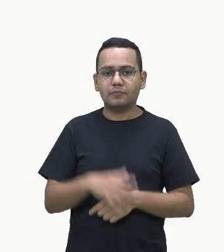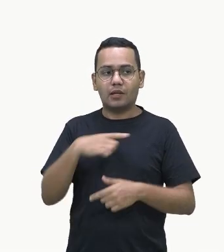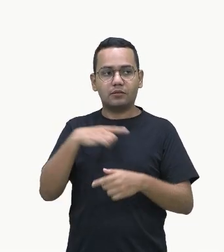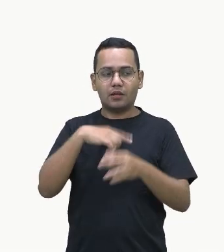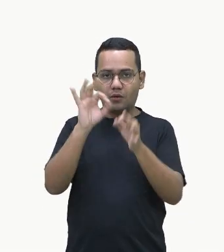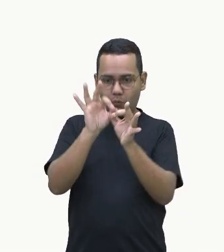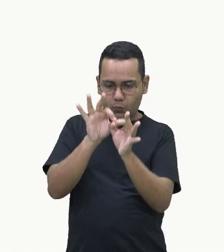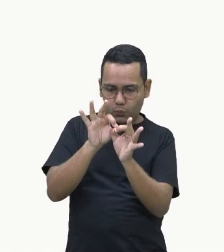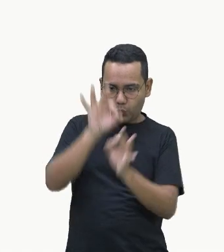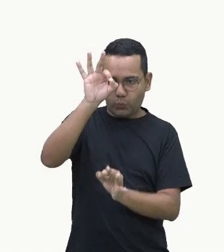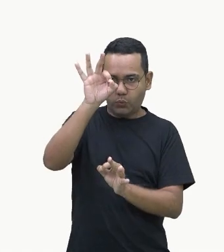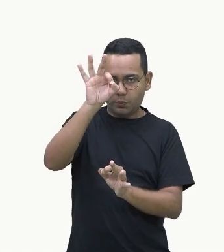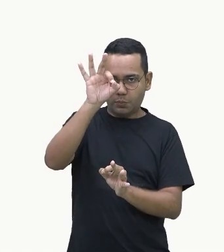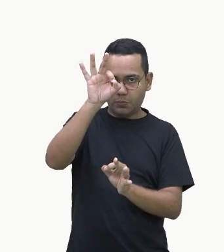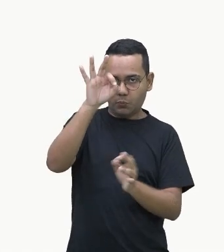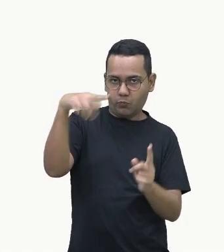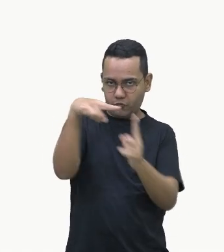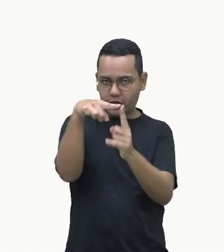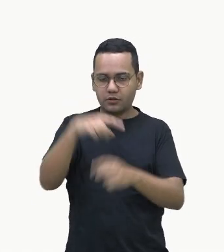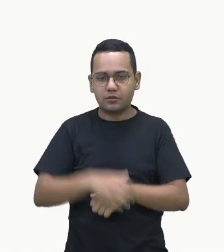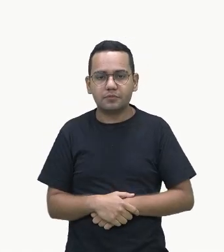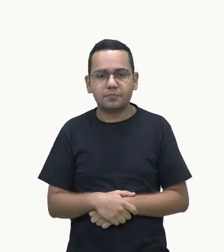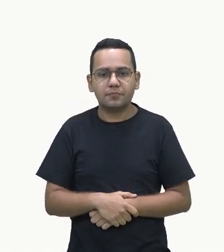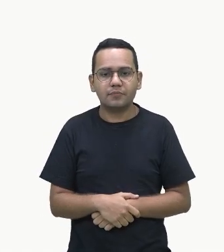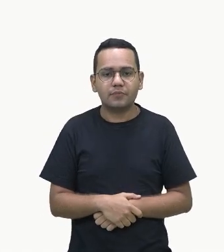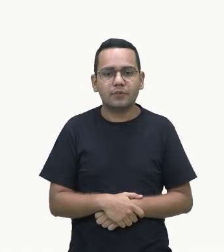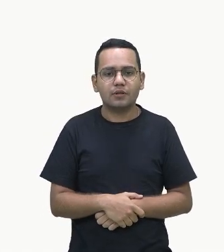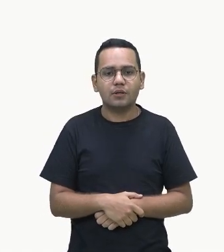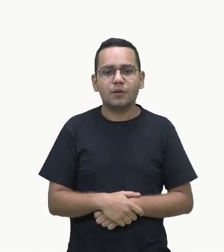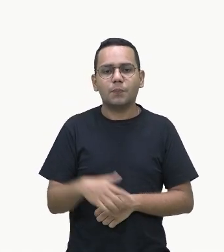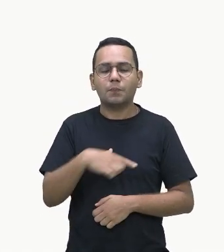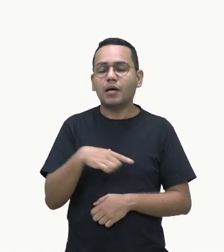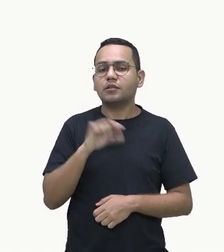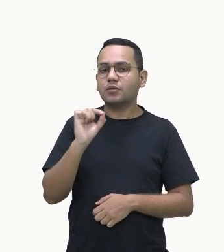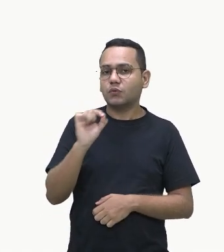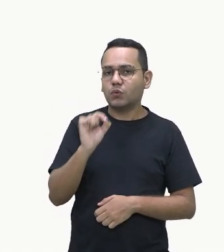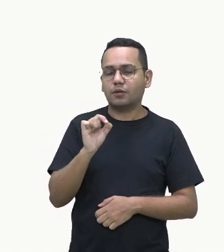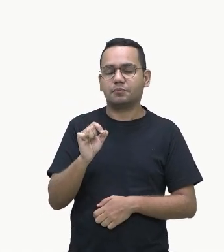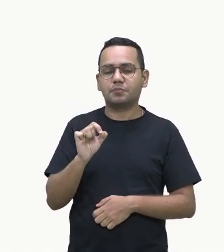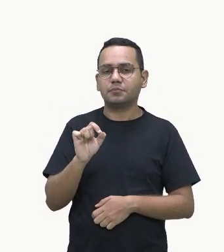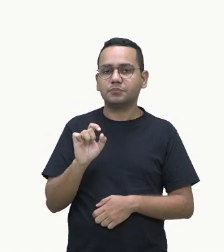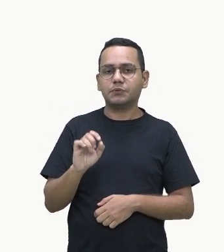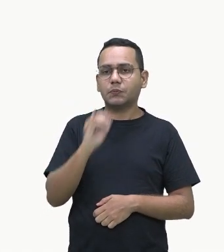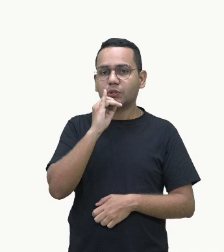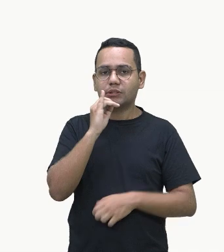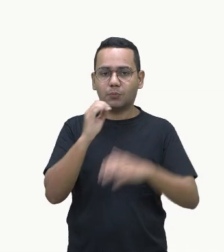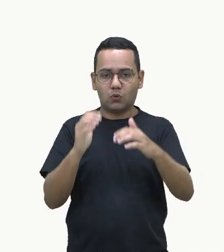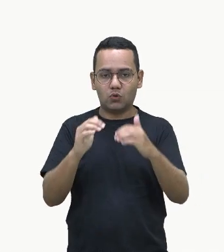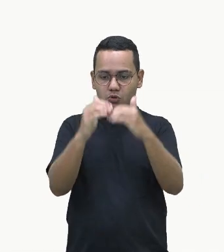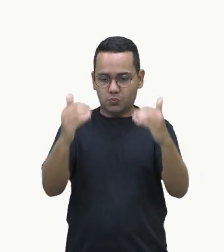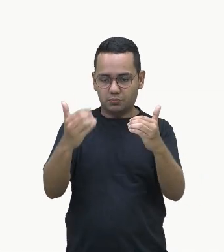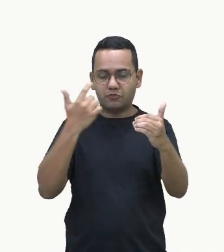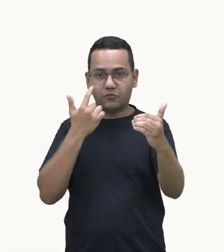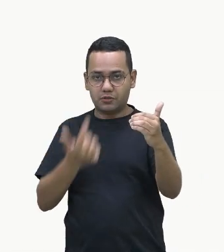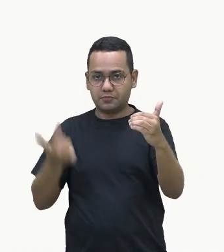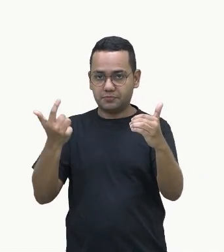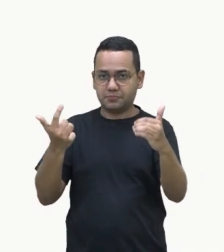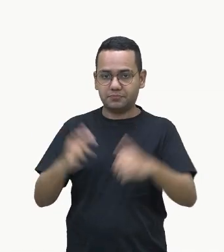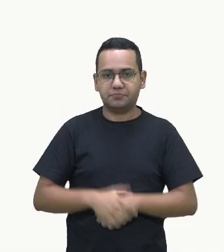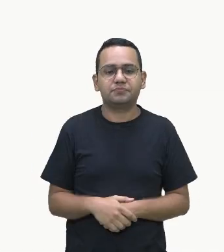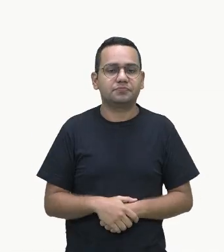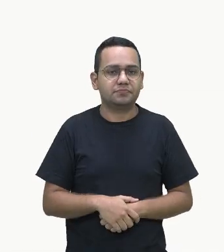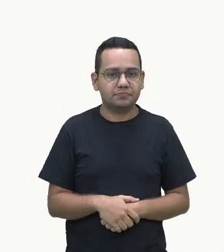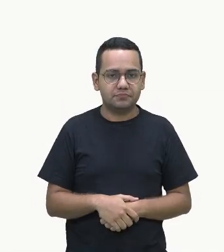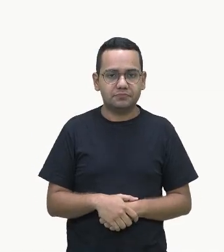do triângulo, a hipotenusa, que divide a hipotenusa em duas partes. Mas vamos aqui nos aprofundar